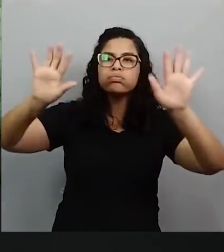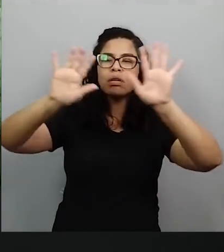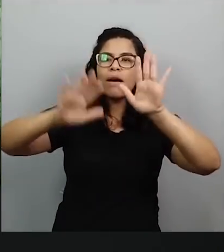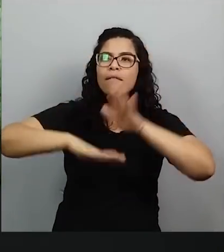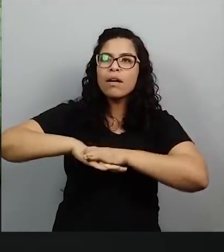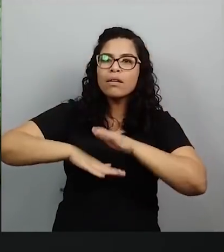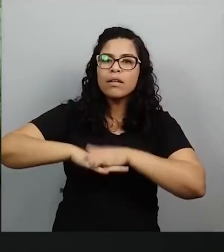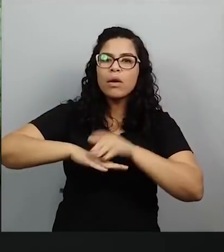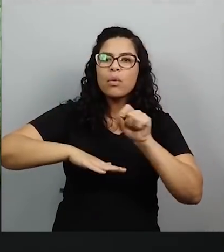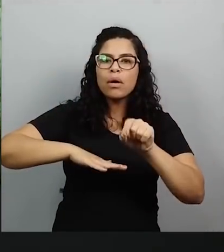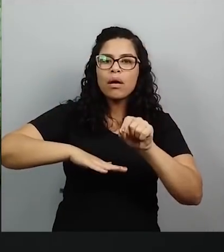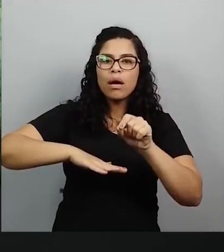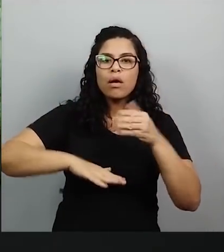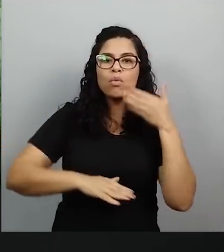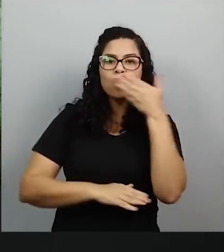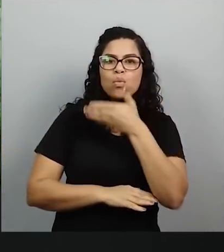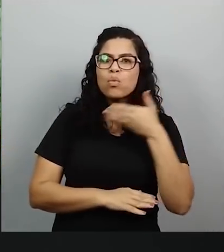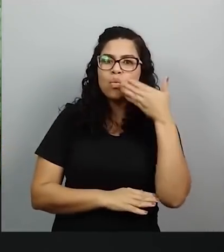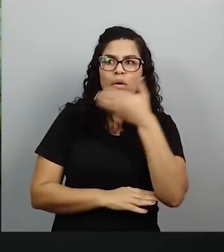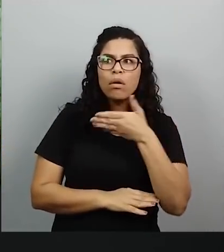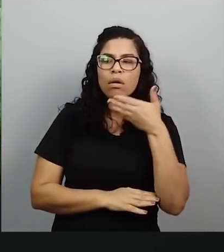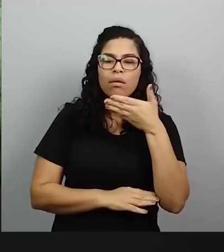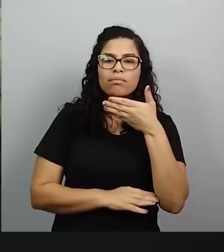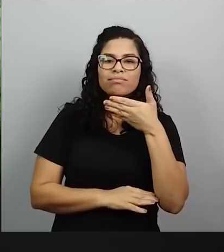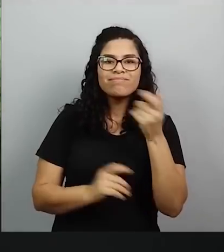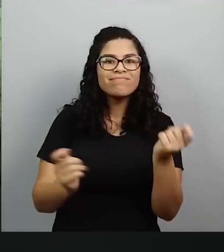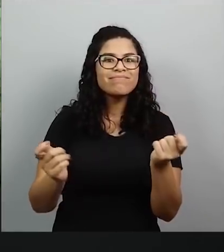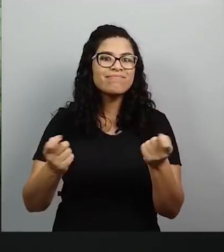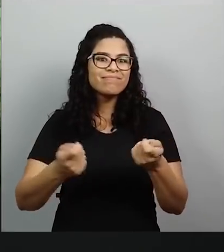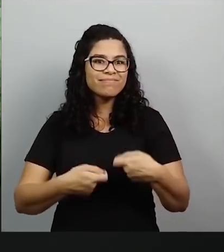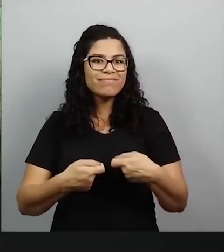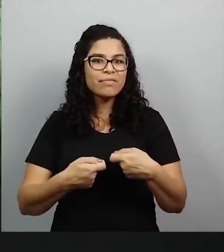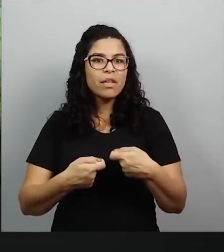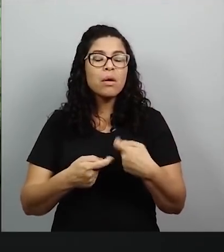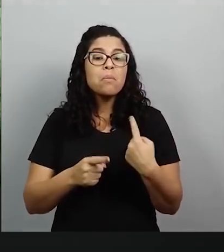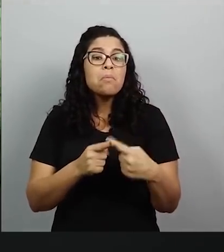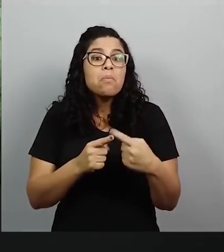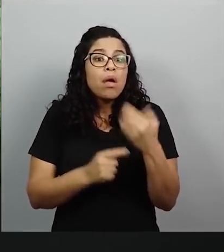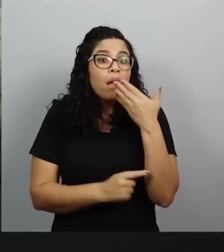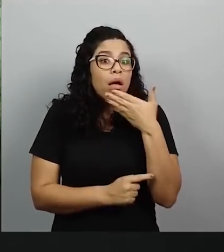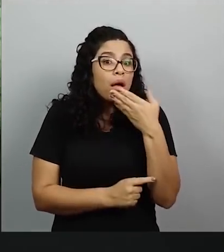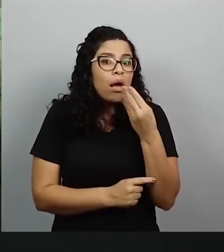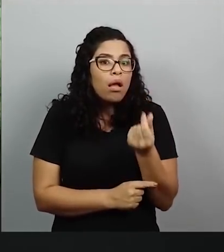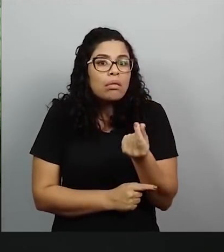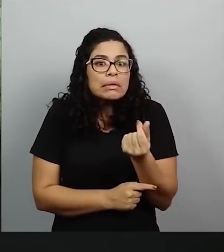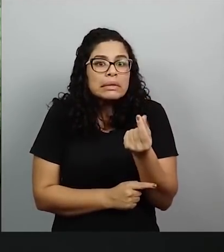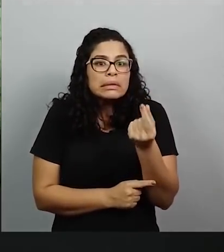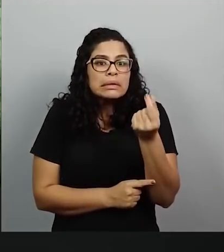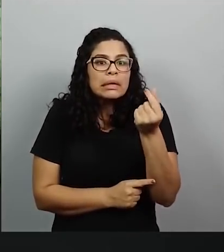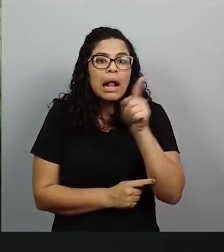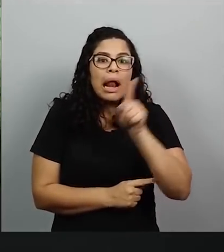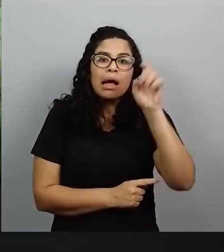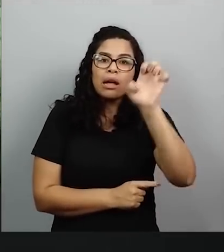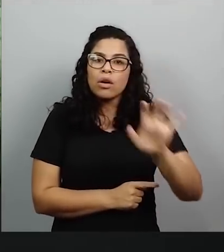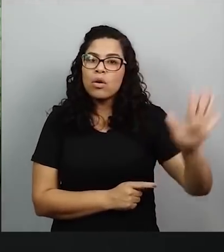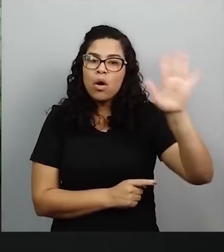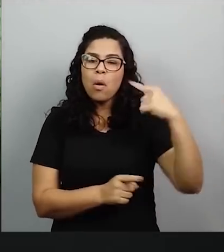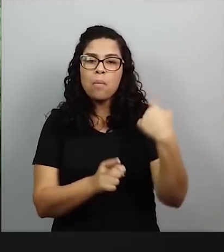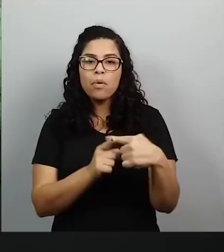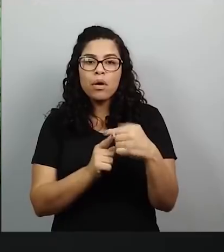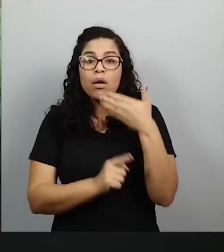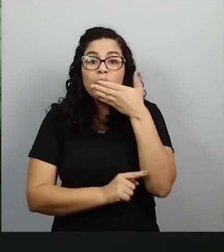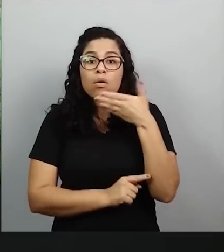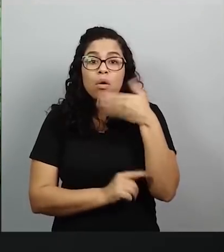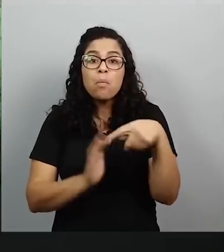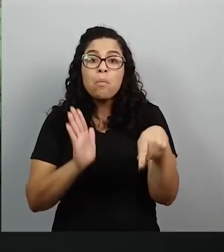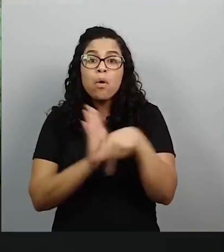à produção de açúcar, um outro produto bem valioso na Europa, uma vez que o